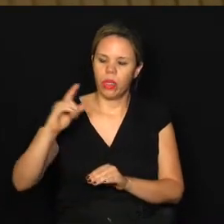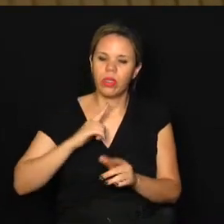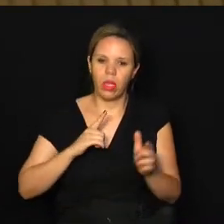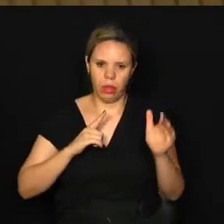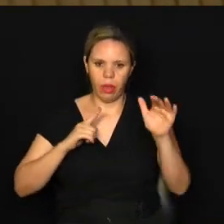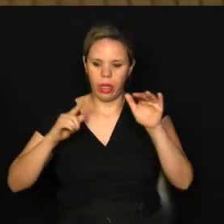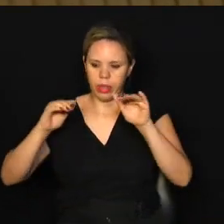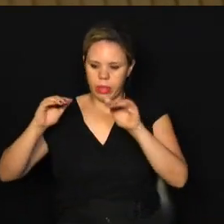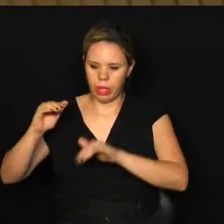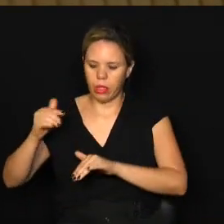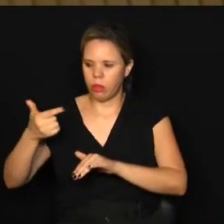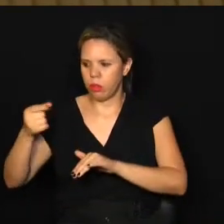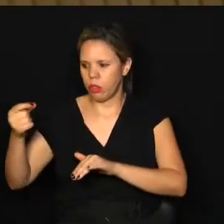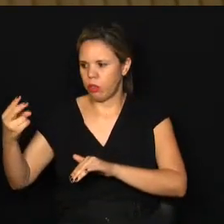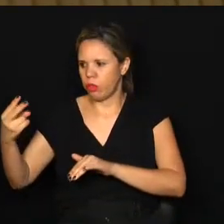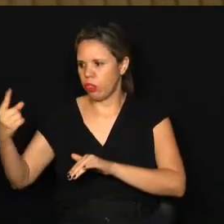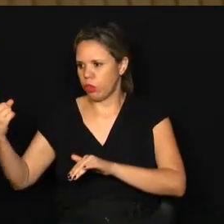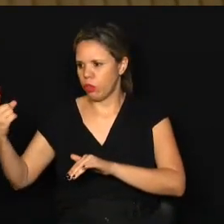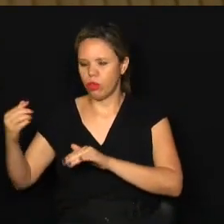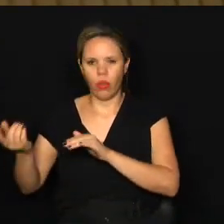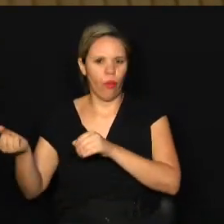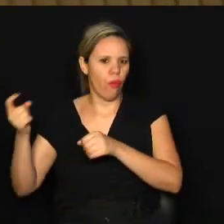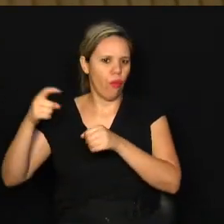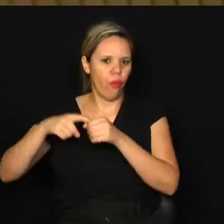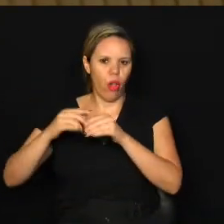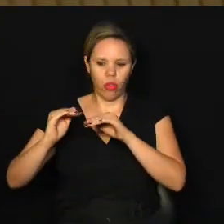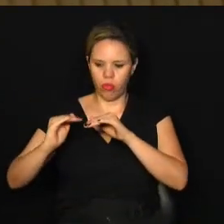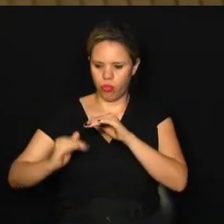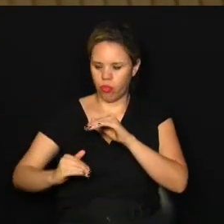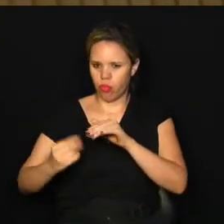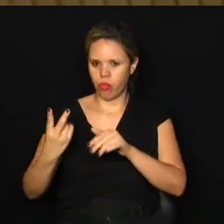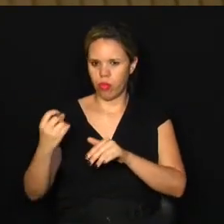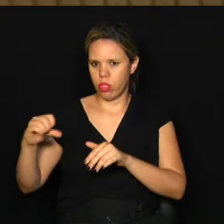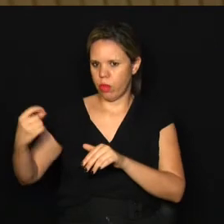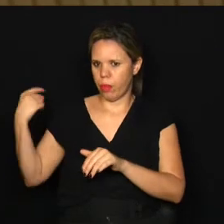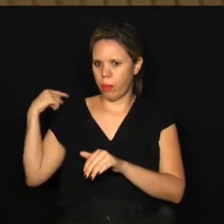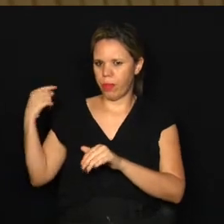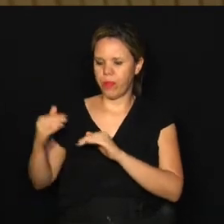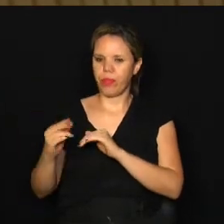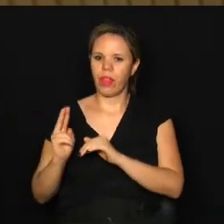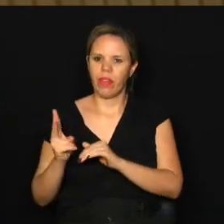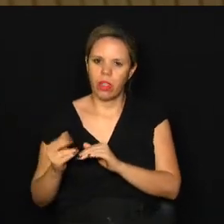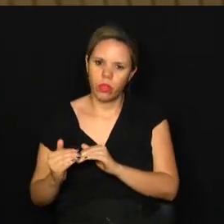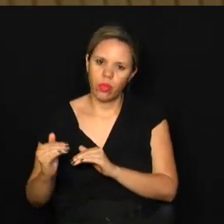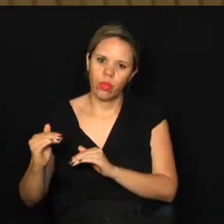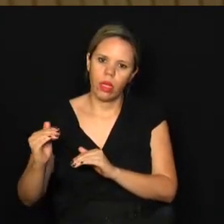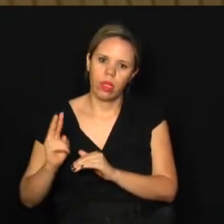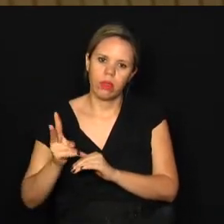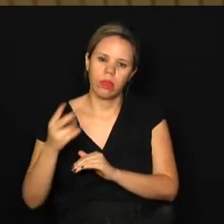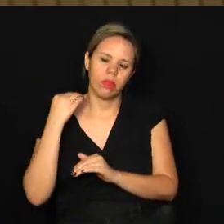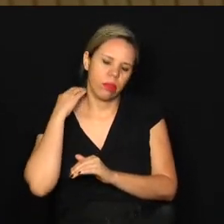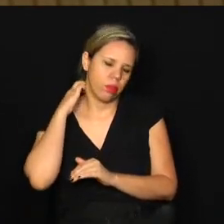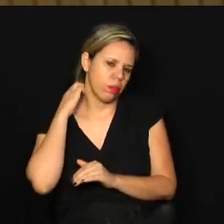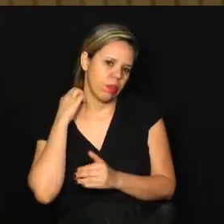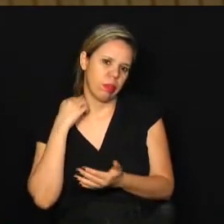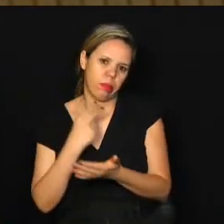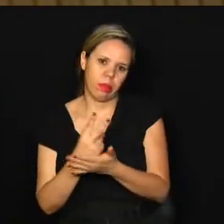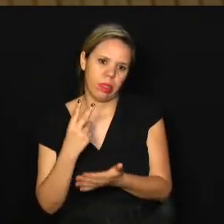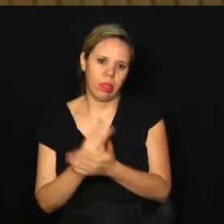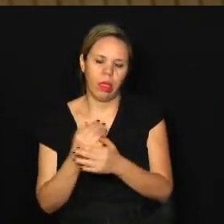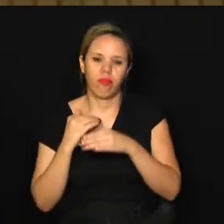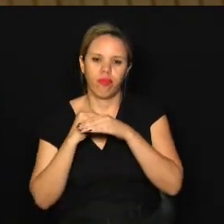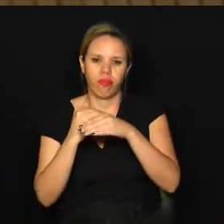a de 2021 ela não volta ao nível de 19. Ela a tendência é que ela se mantenha